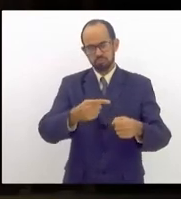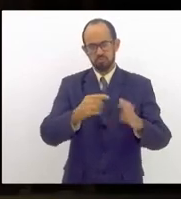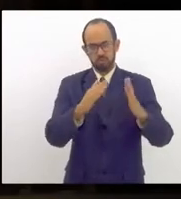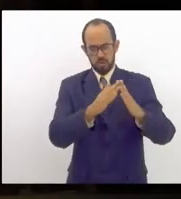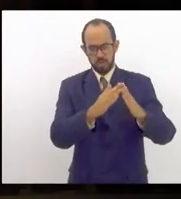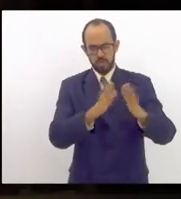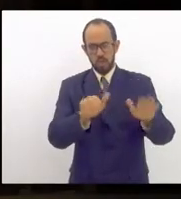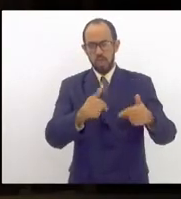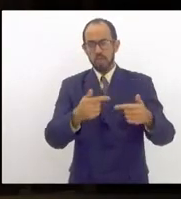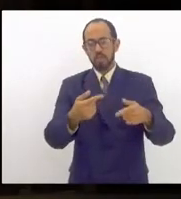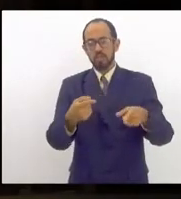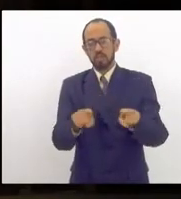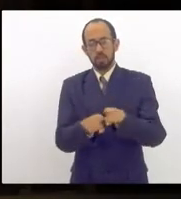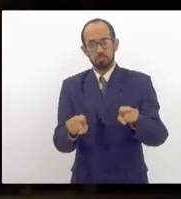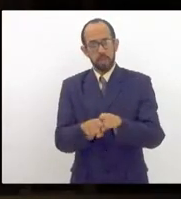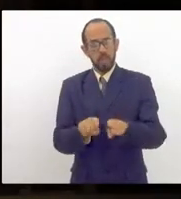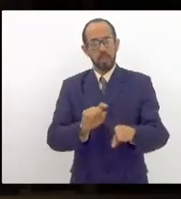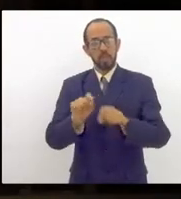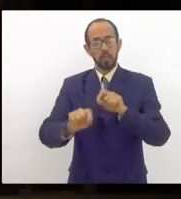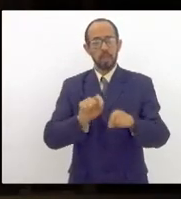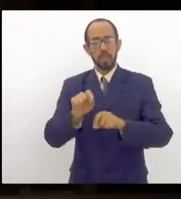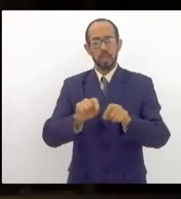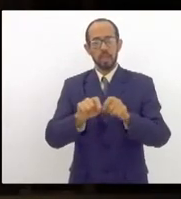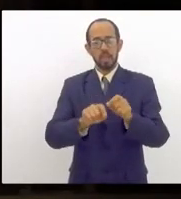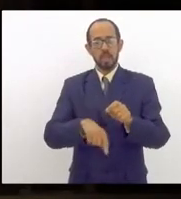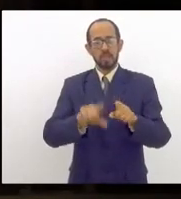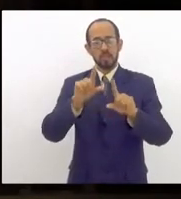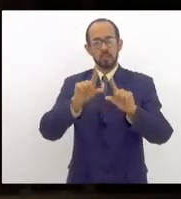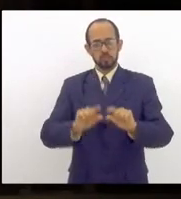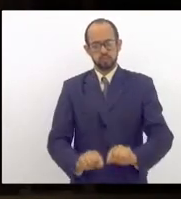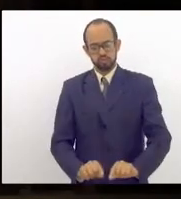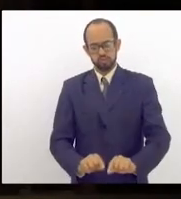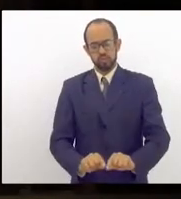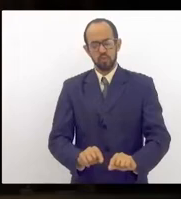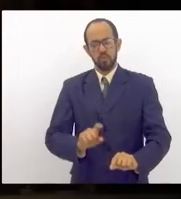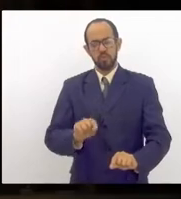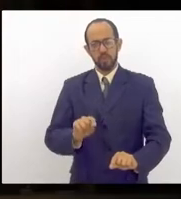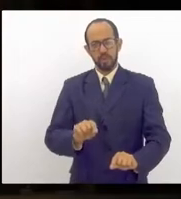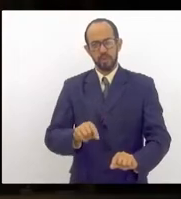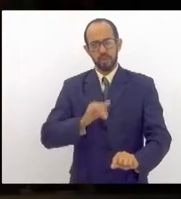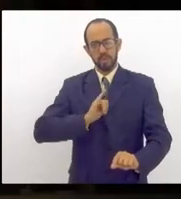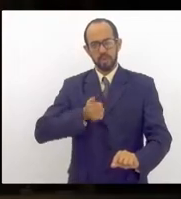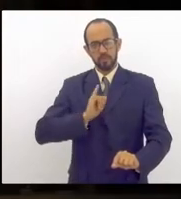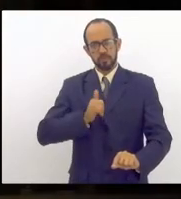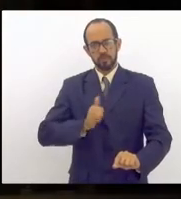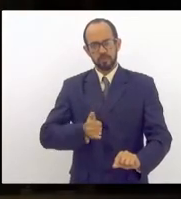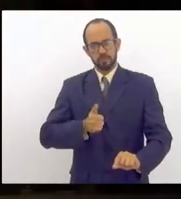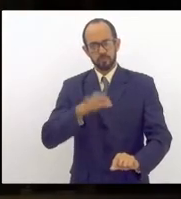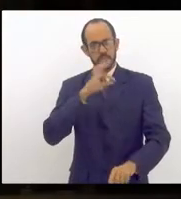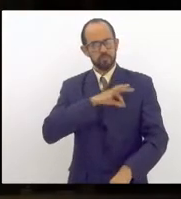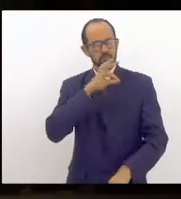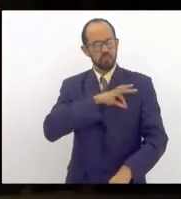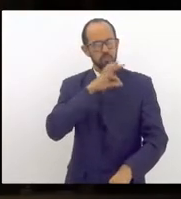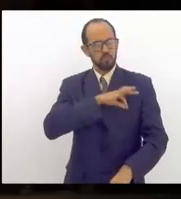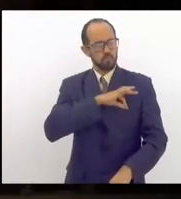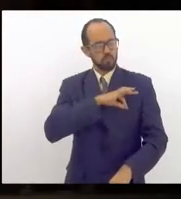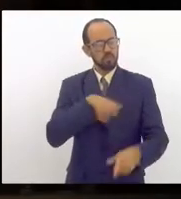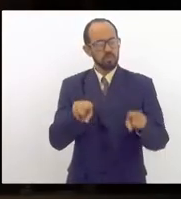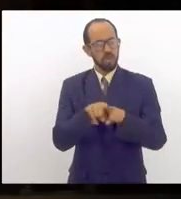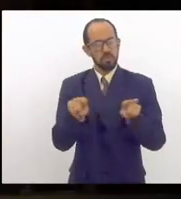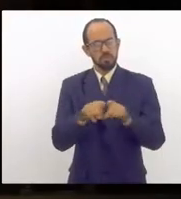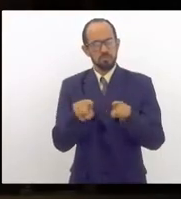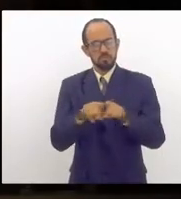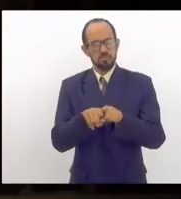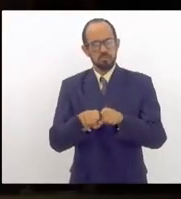mais altas não extremamente reduzidas quando se trata dos dados sobre ocupados e rendimento médio e a atuação